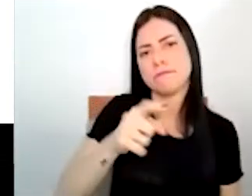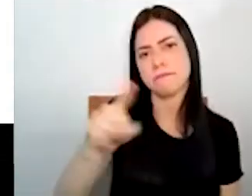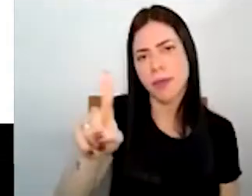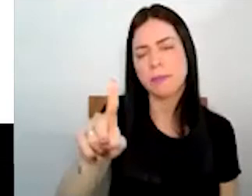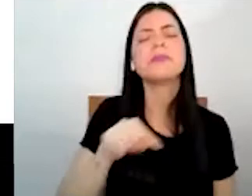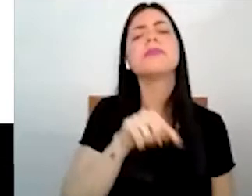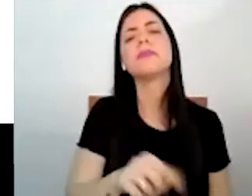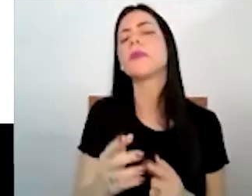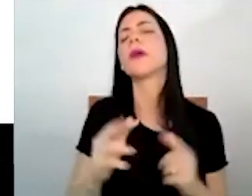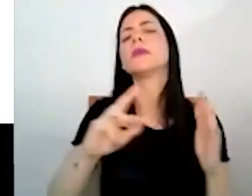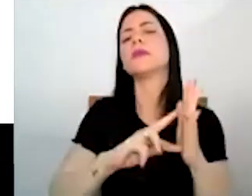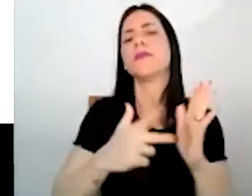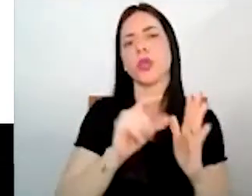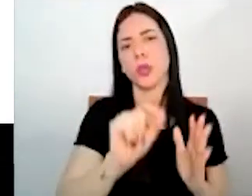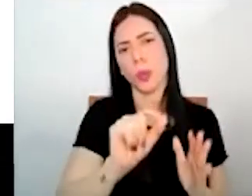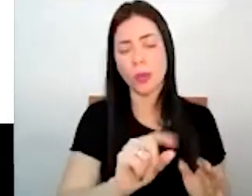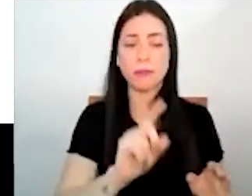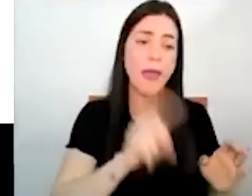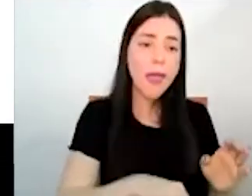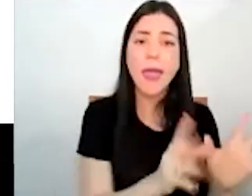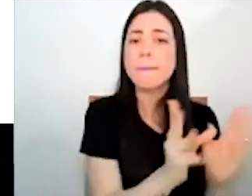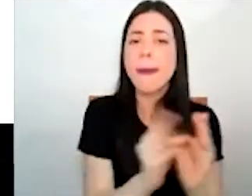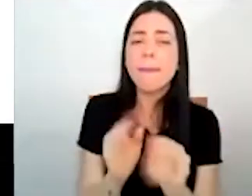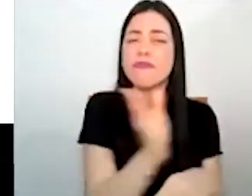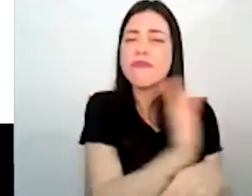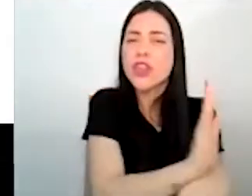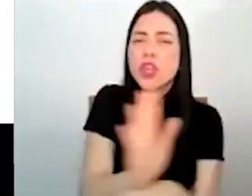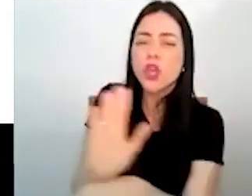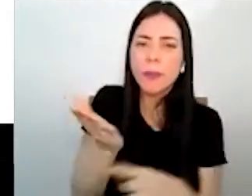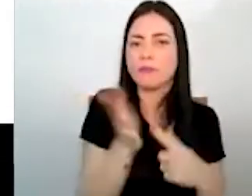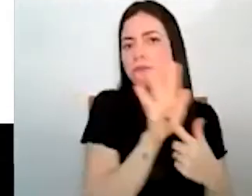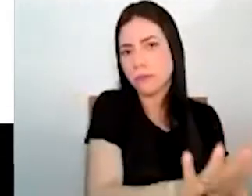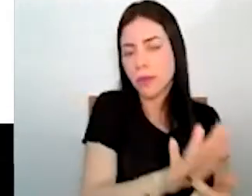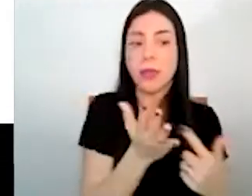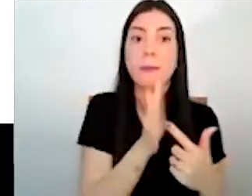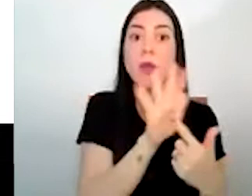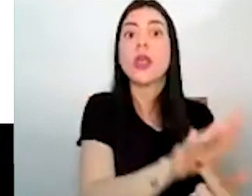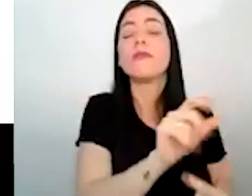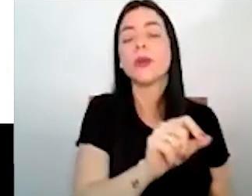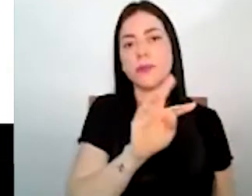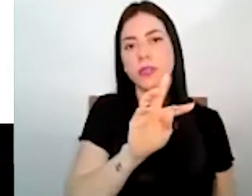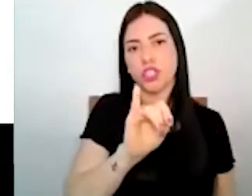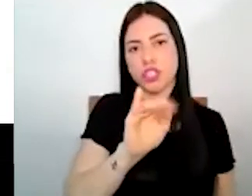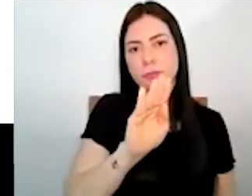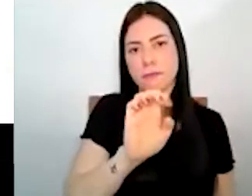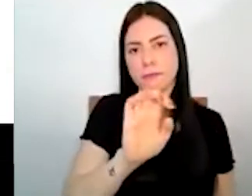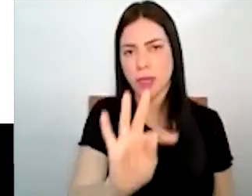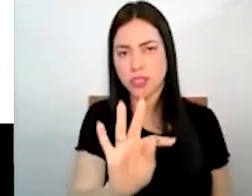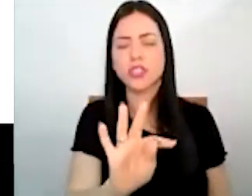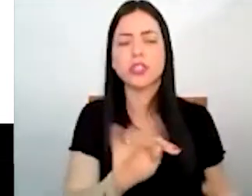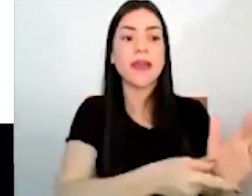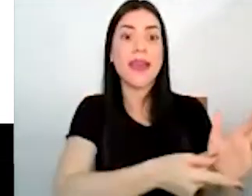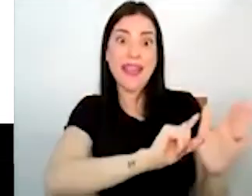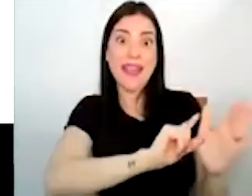filmes que registravam o Tibete antes da dominação do território